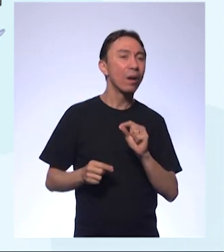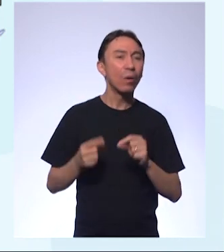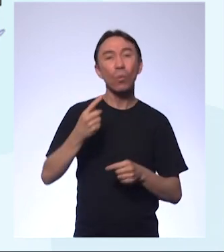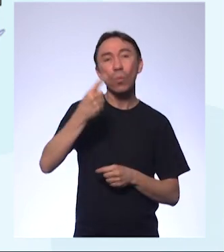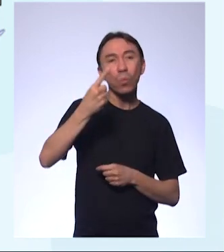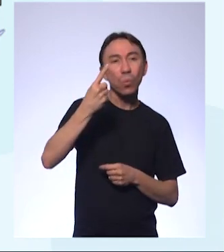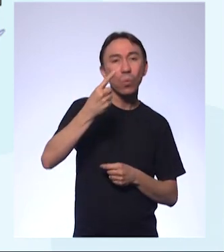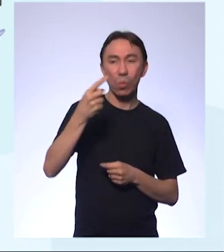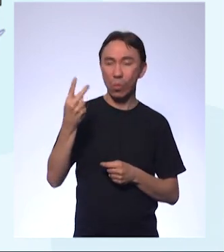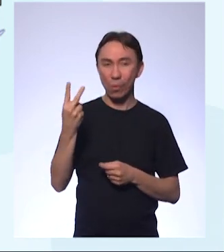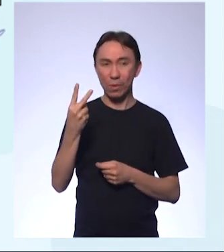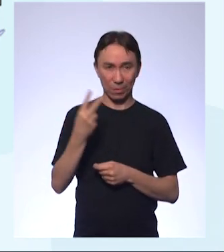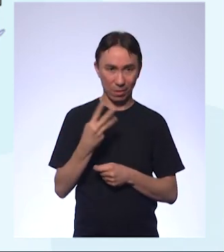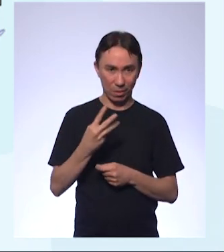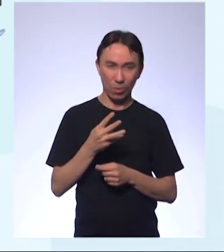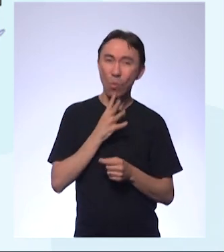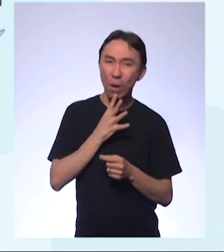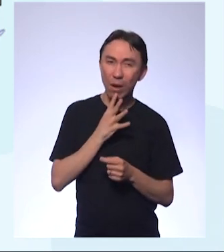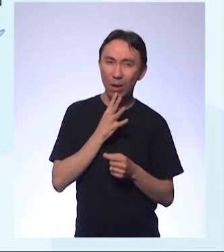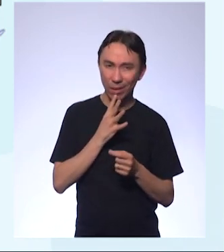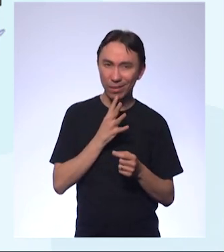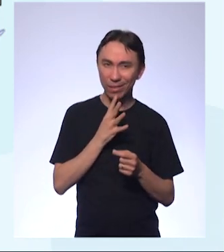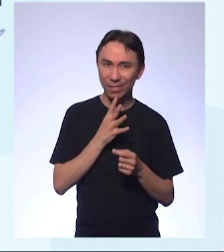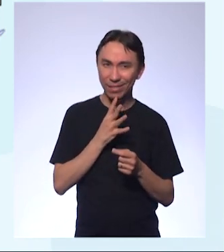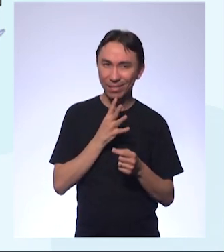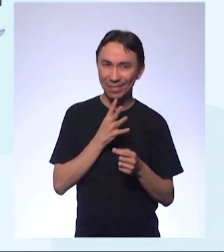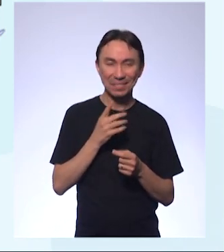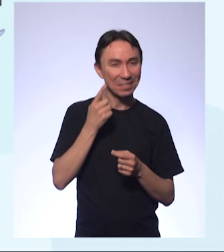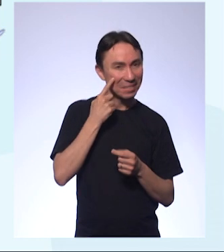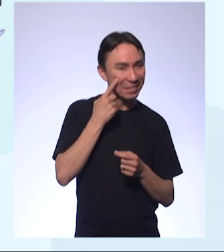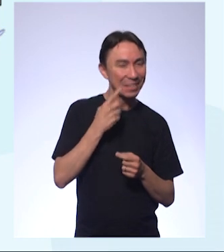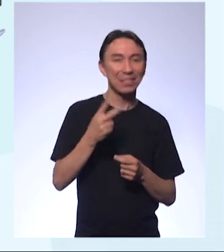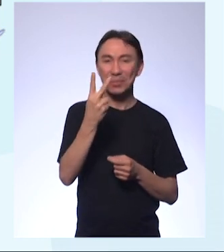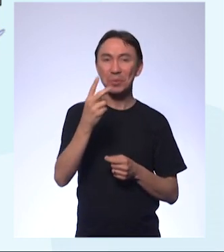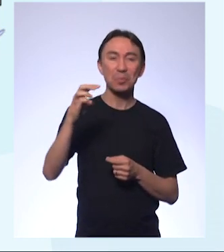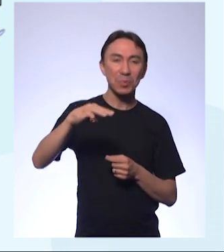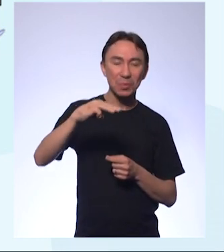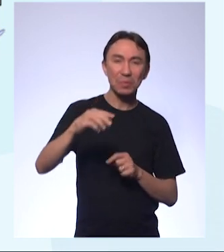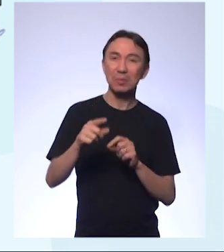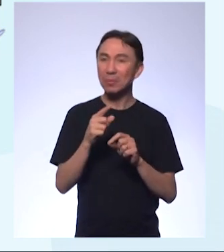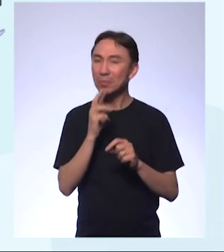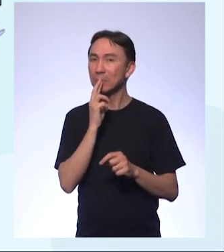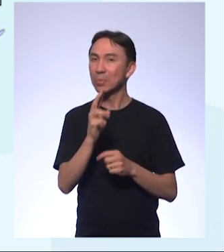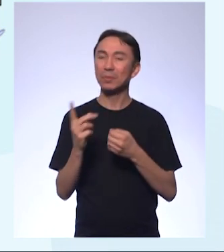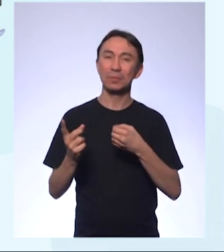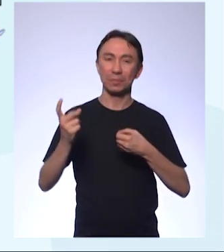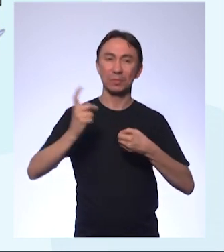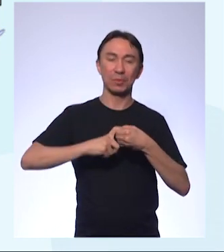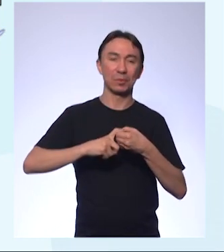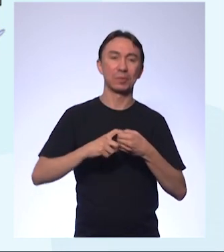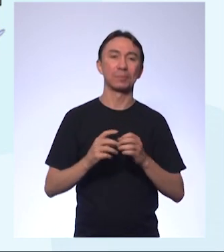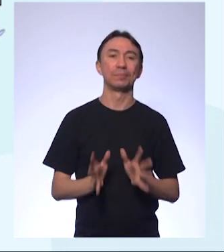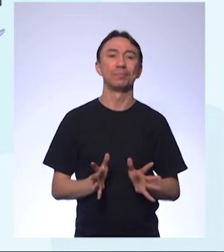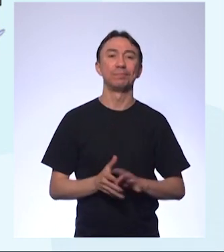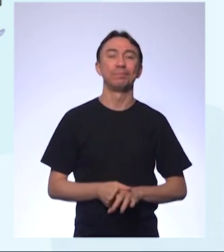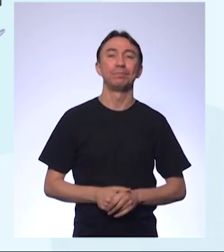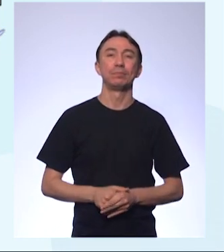1, 2 e 3? Vamos lá, vocês têm 2 minutinhos para responder para a gente. A gente volta já já.